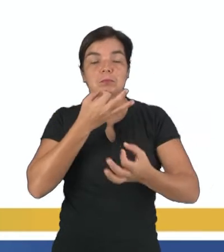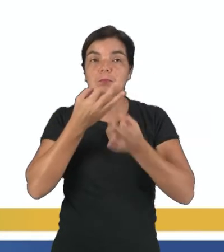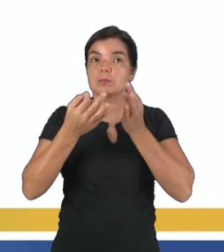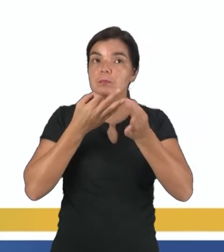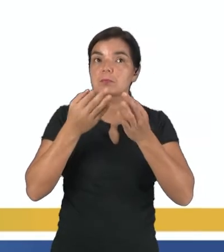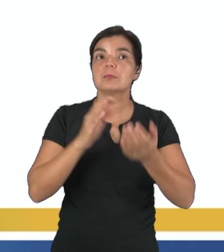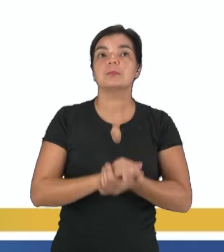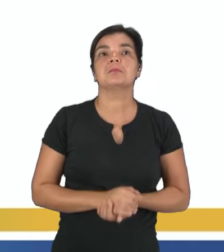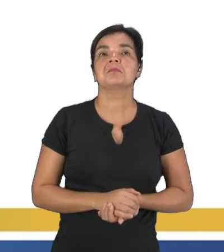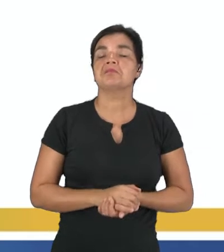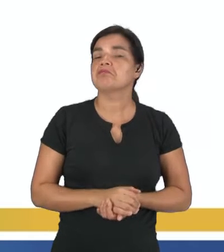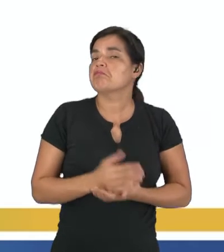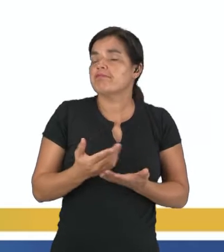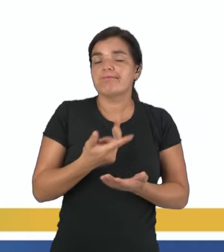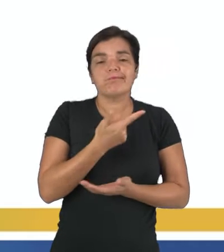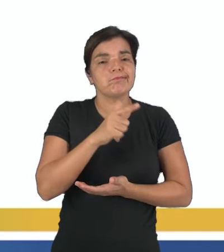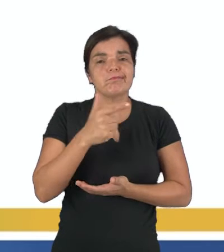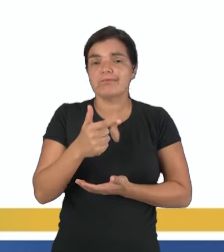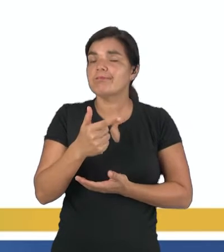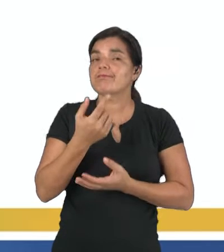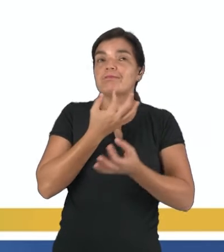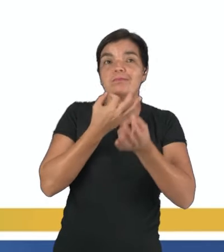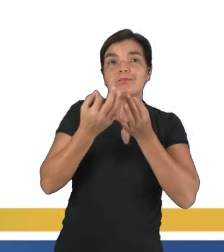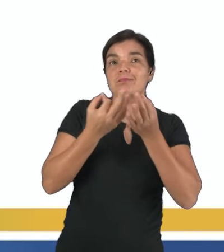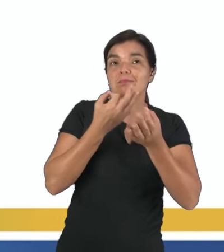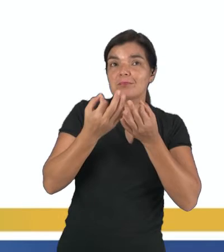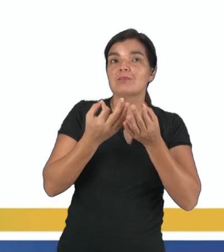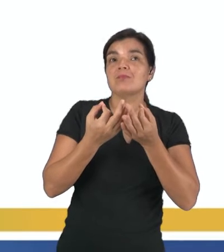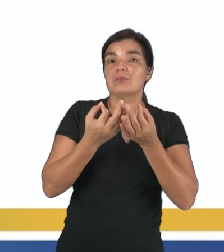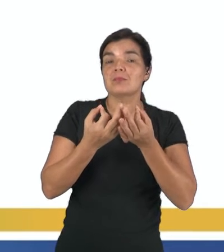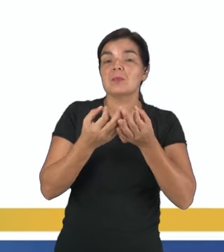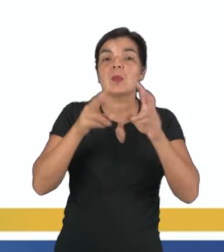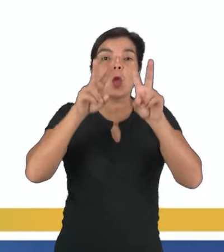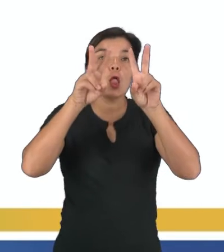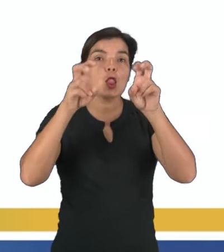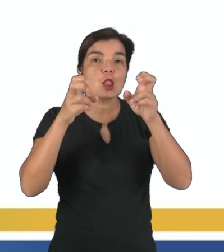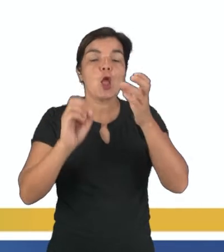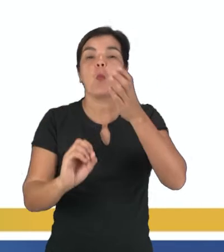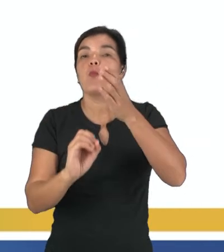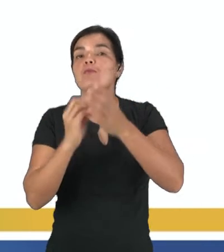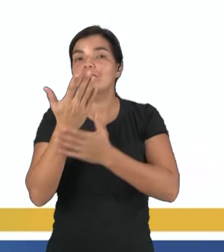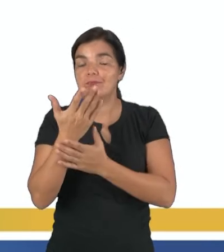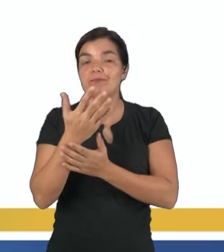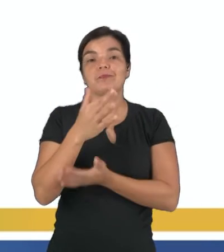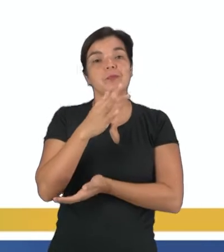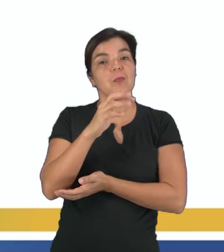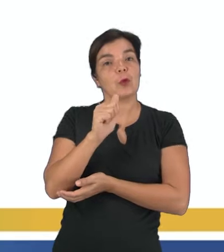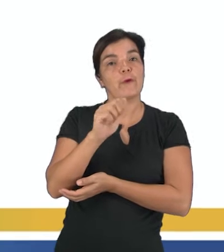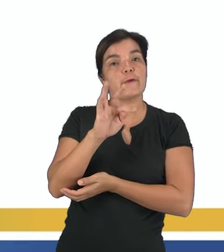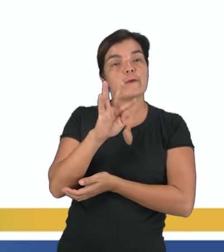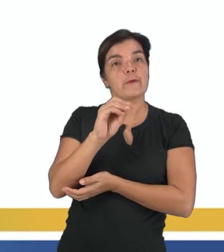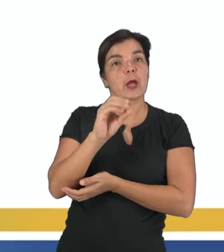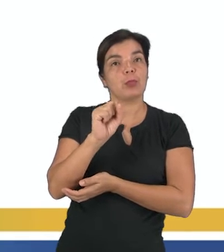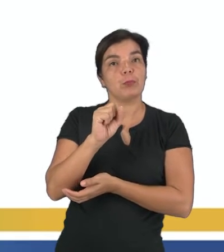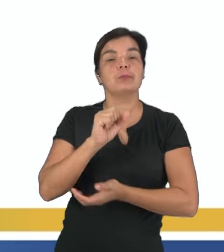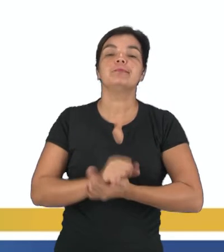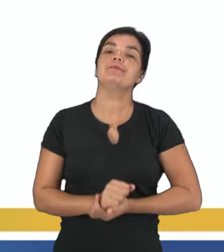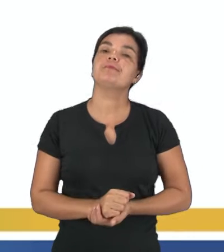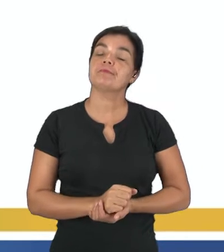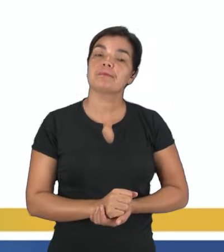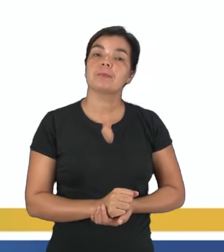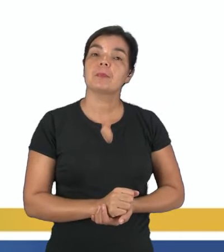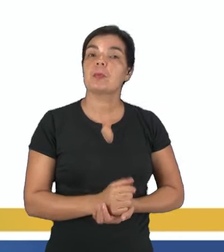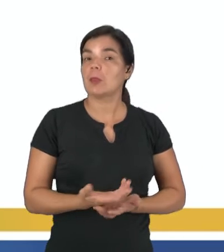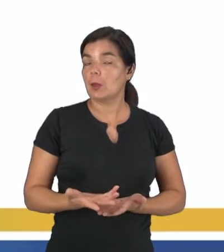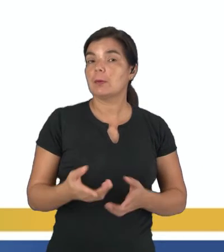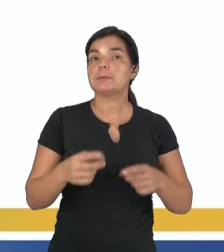certo? Não tem como argumentar um tema fatual, fatos, não tem como argumentar ali contra fatos, né? Tem uma expressão que